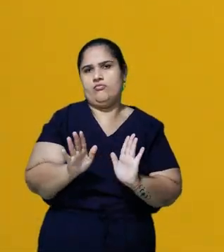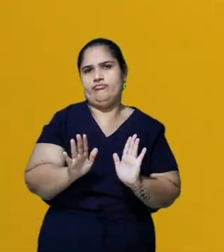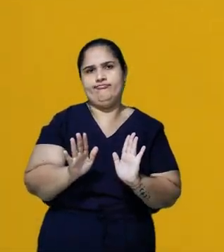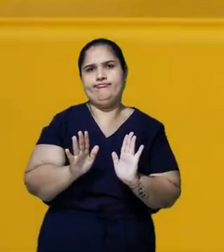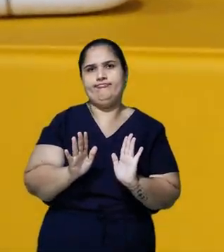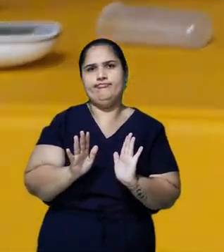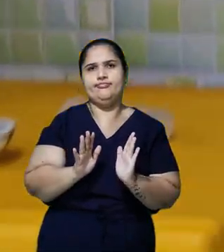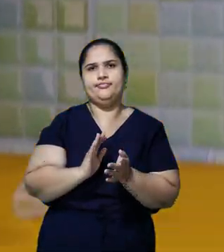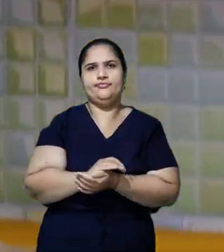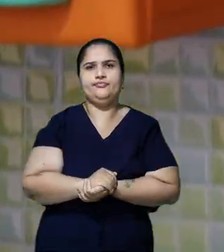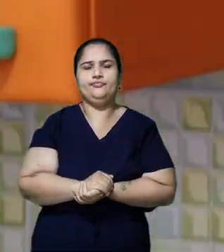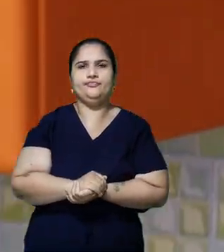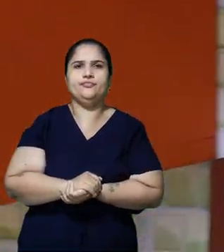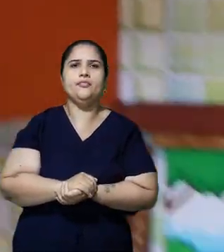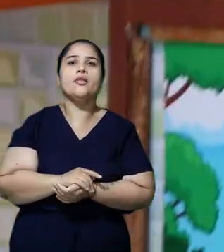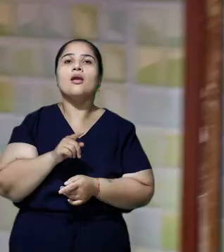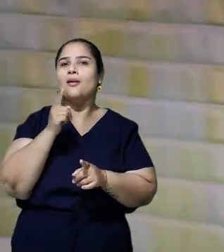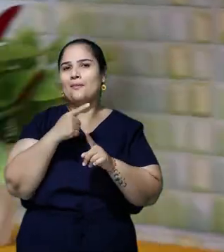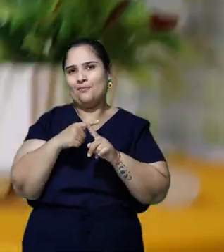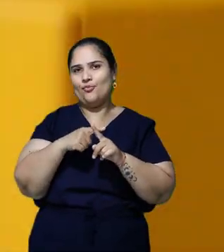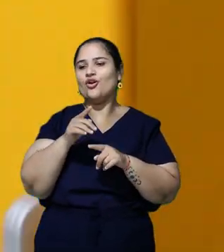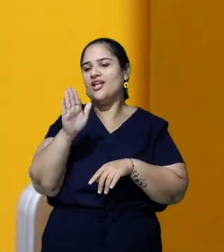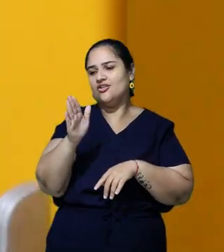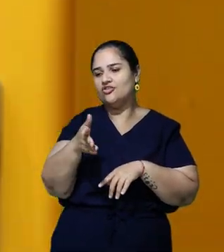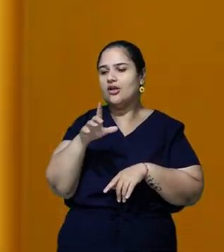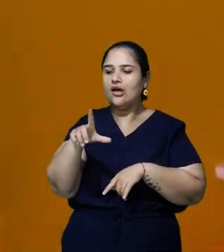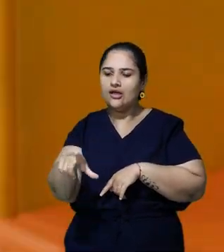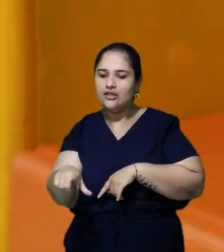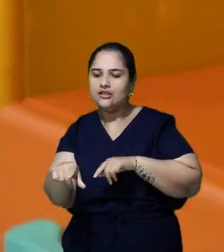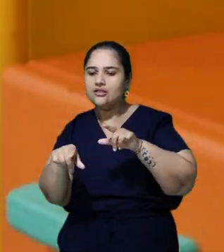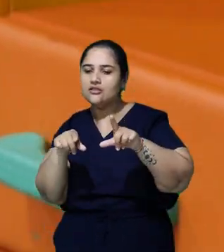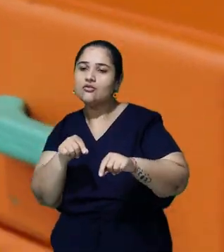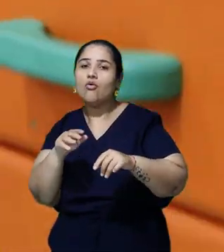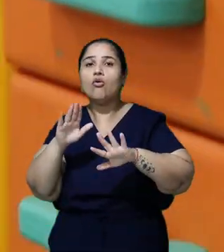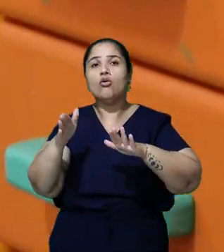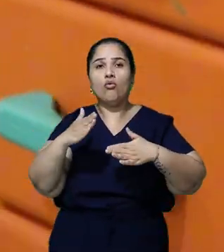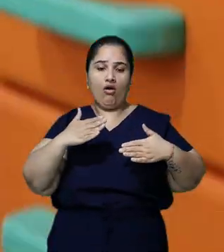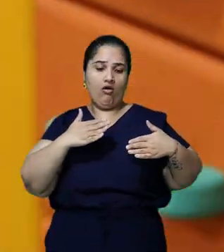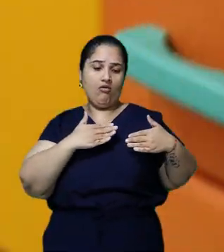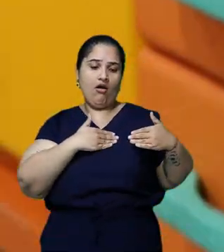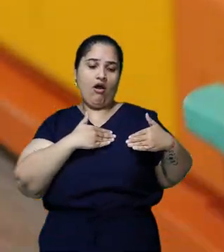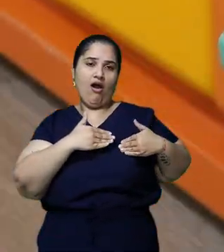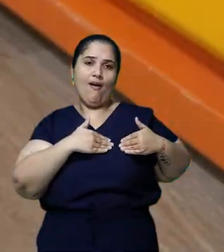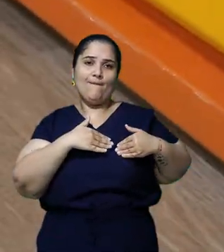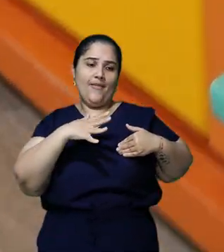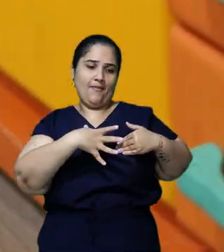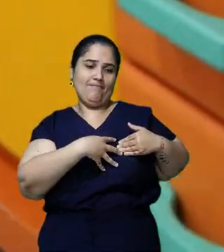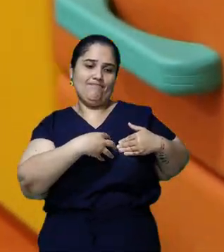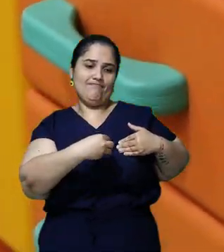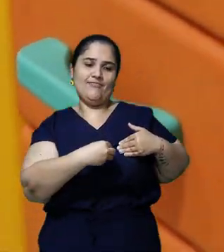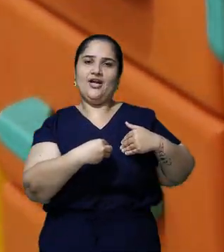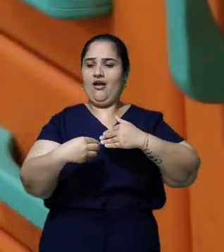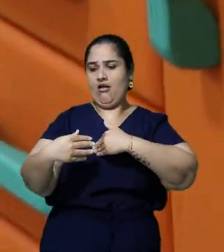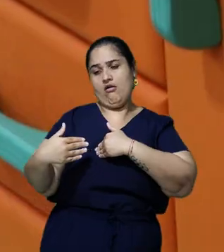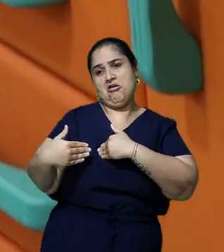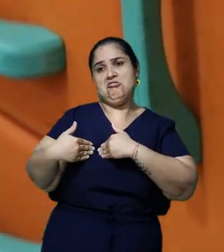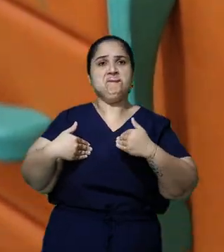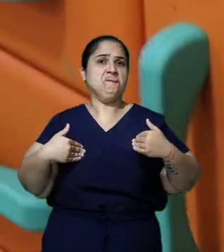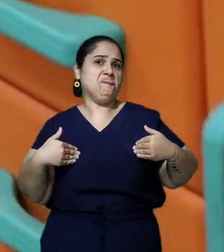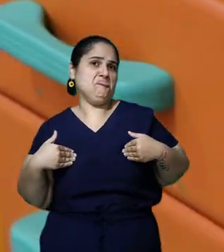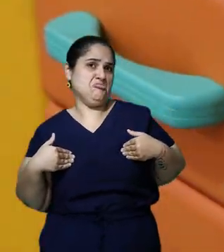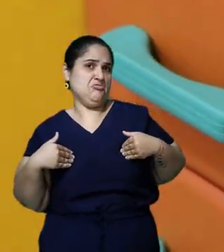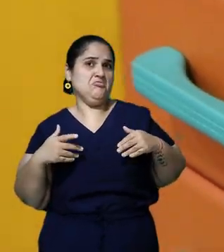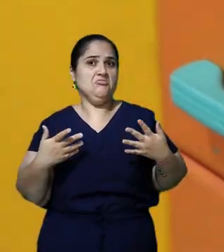já escolhe a mama que ele vai pegar, tá? Mas na maioria dos casos, ele